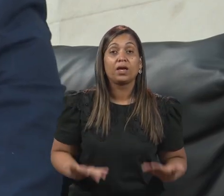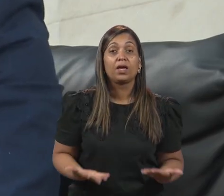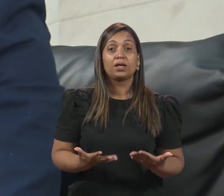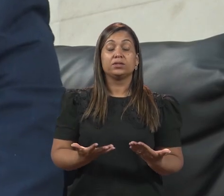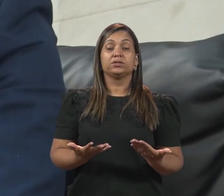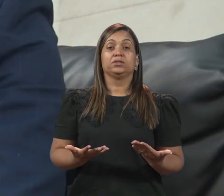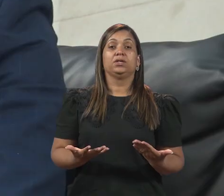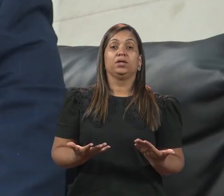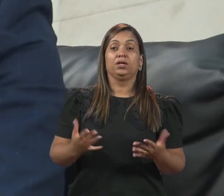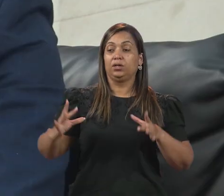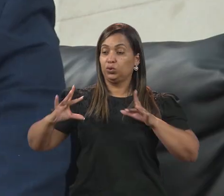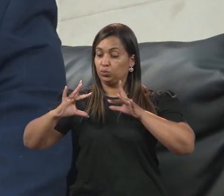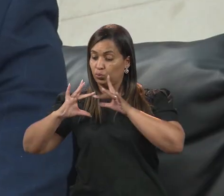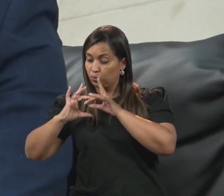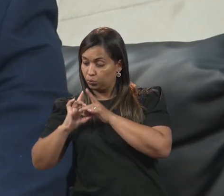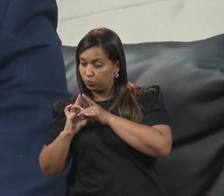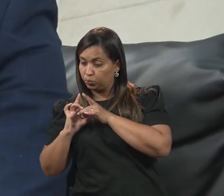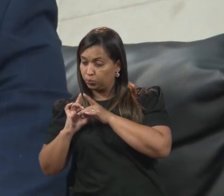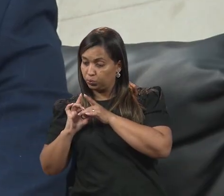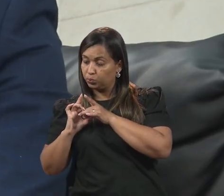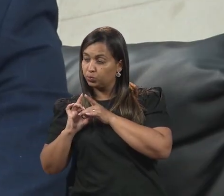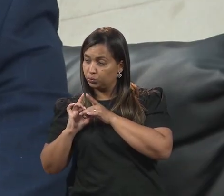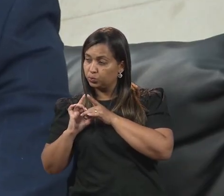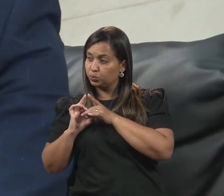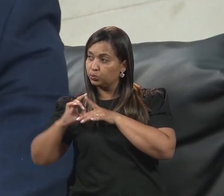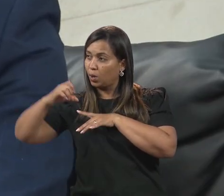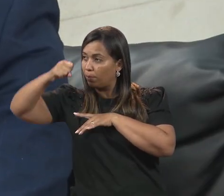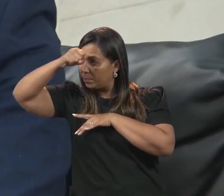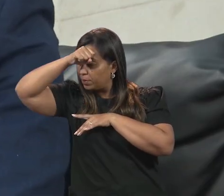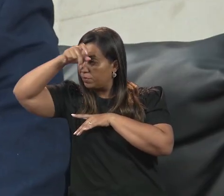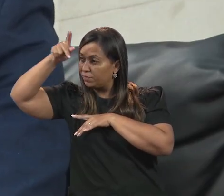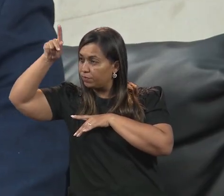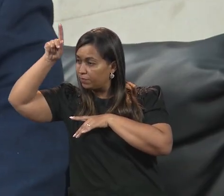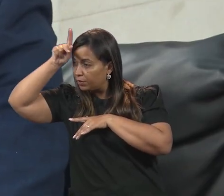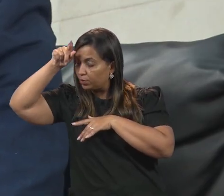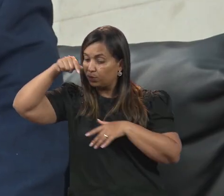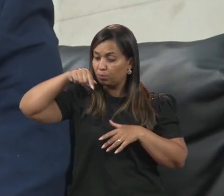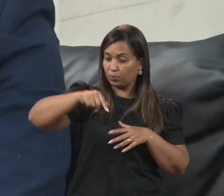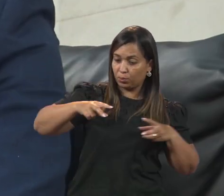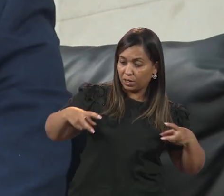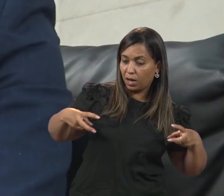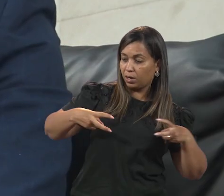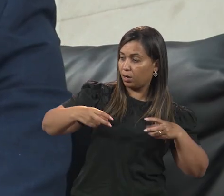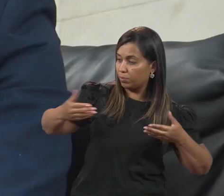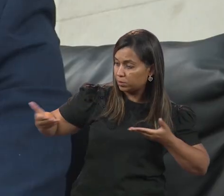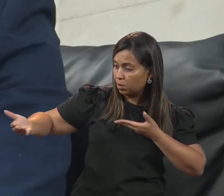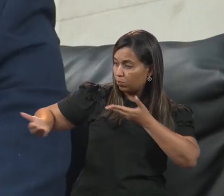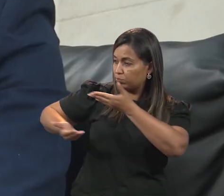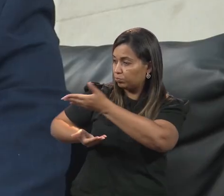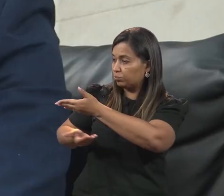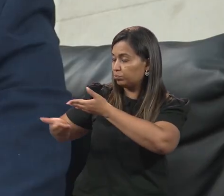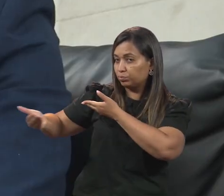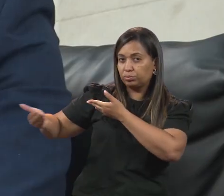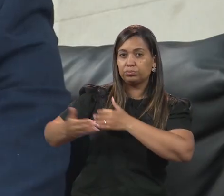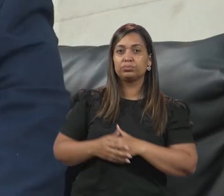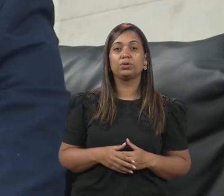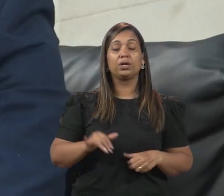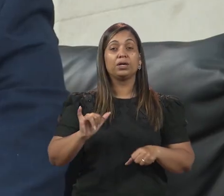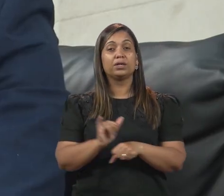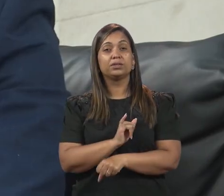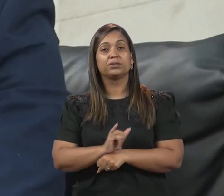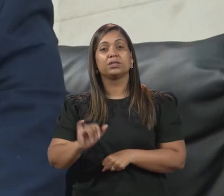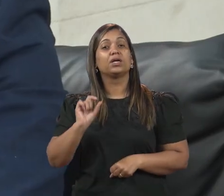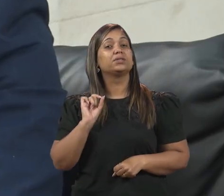essa ponte entre o legislativo e o executivo, trazer